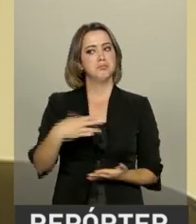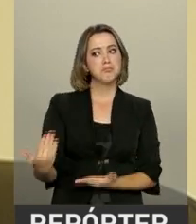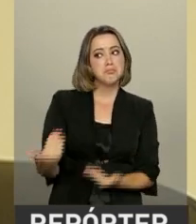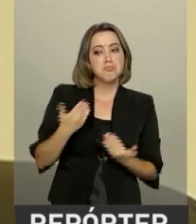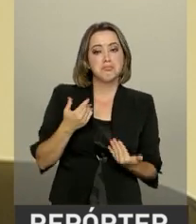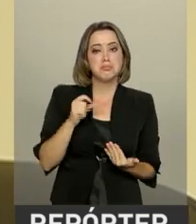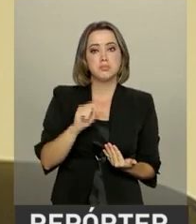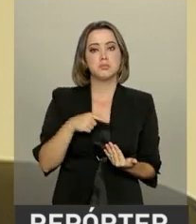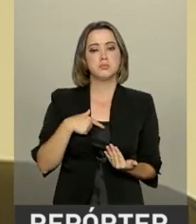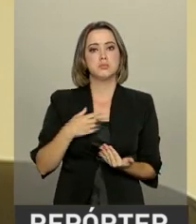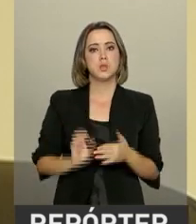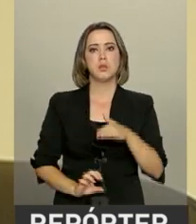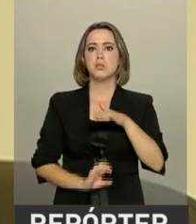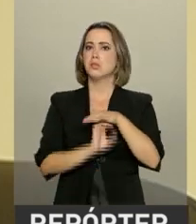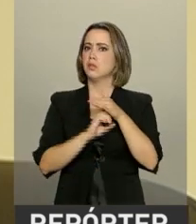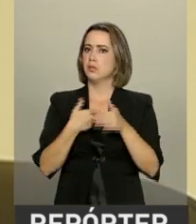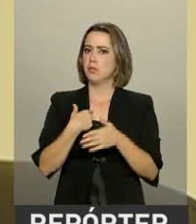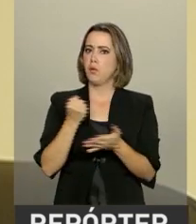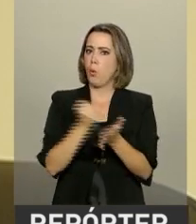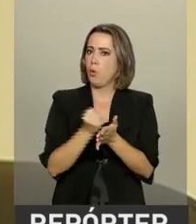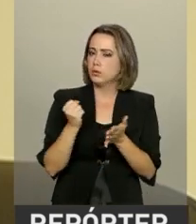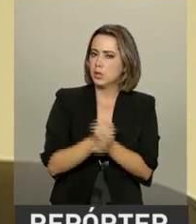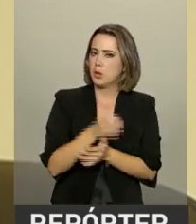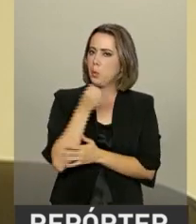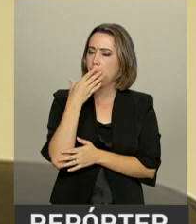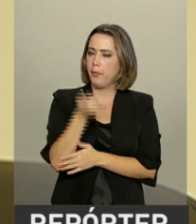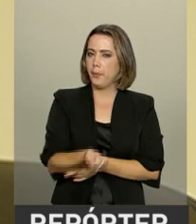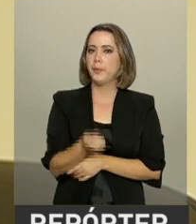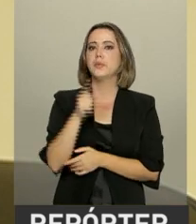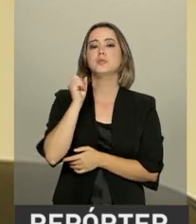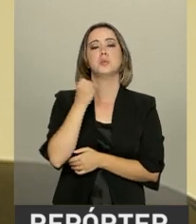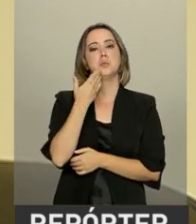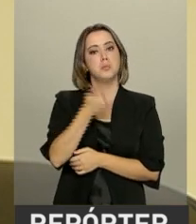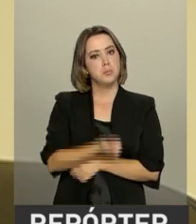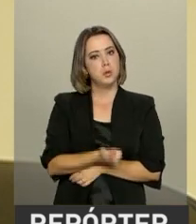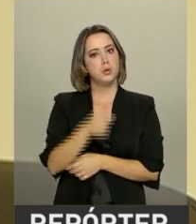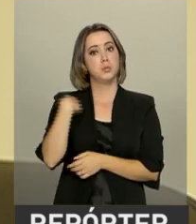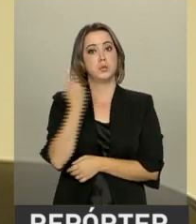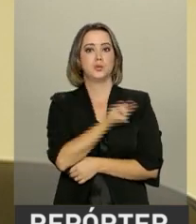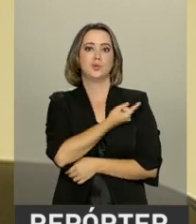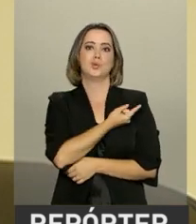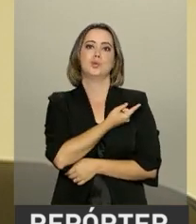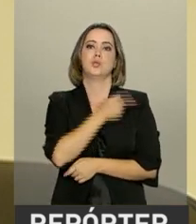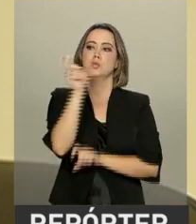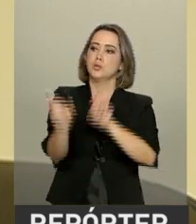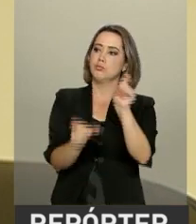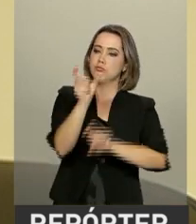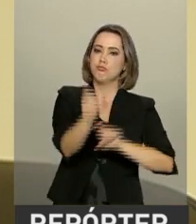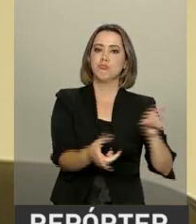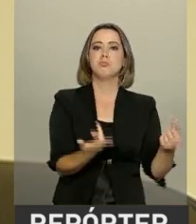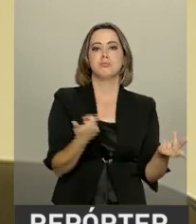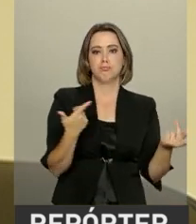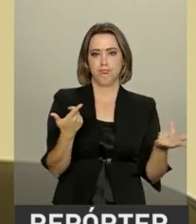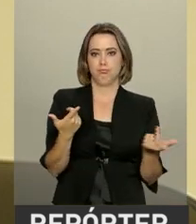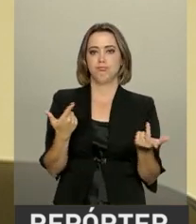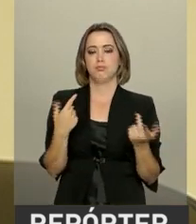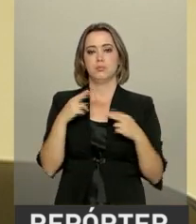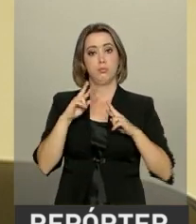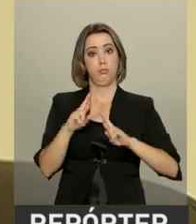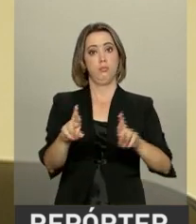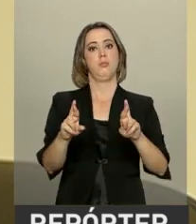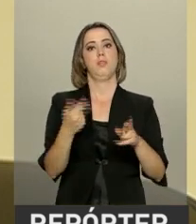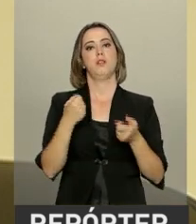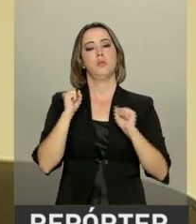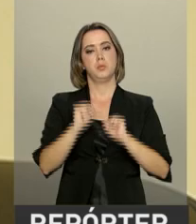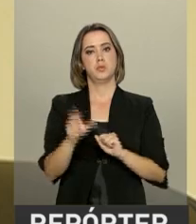com um plano muito bom né Acho que vai dar um bom retorno né Para nós né consumidores né E espero aí